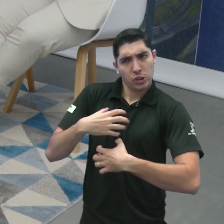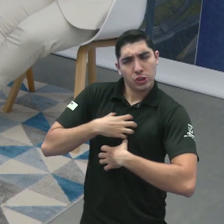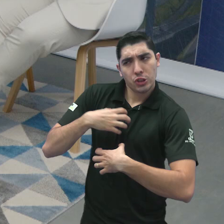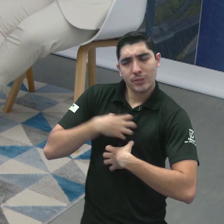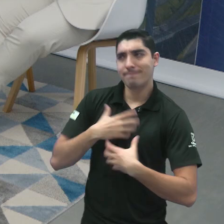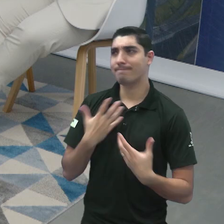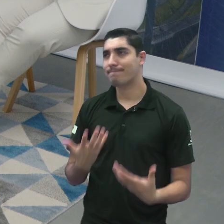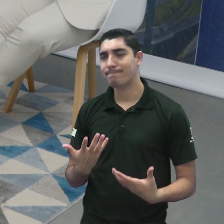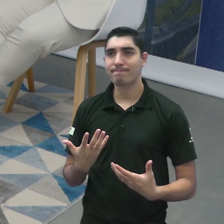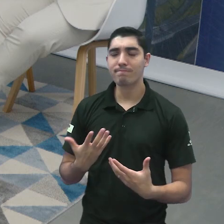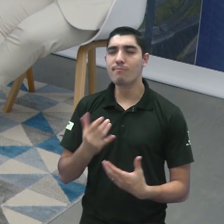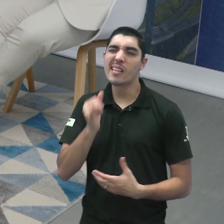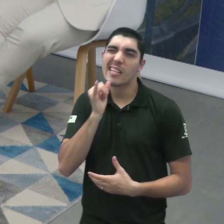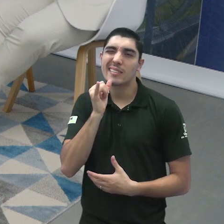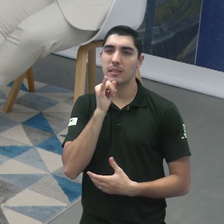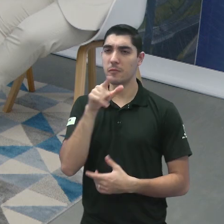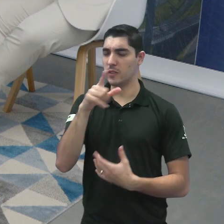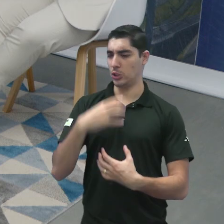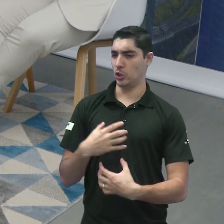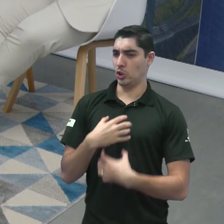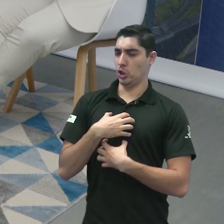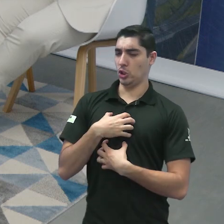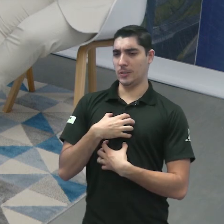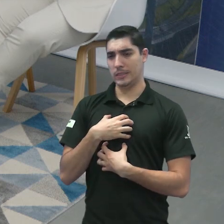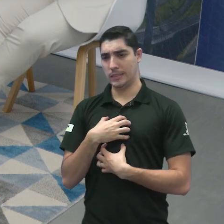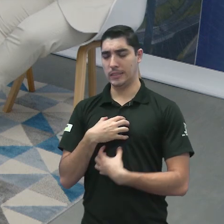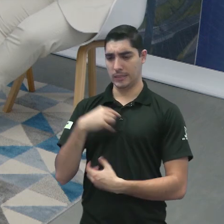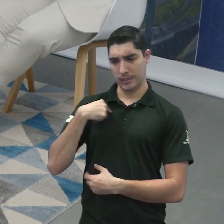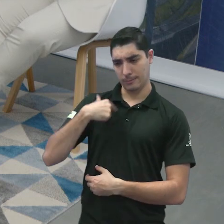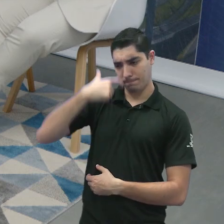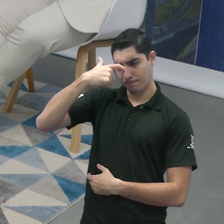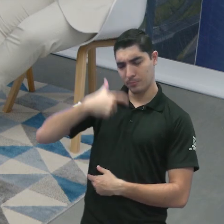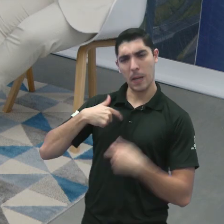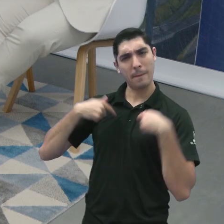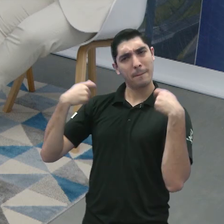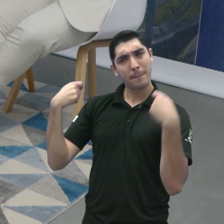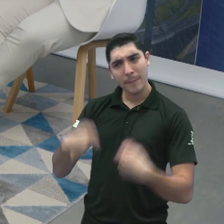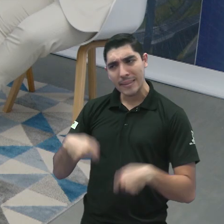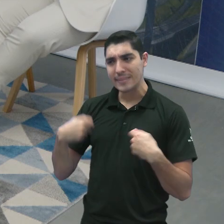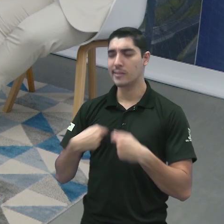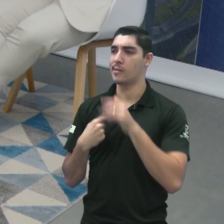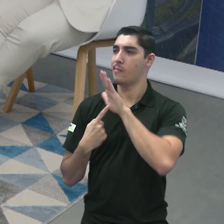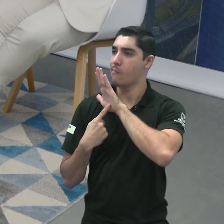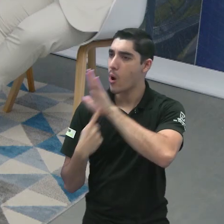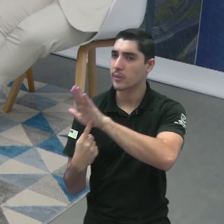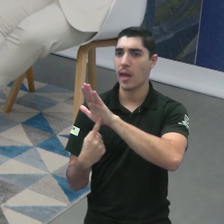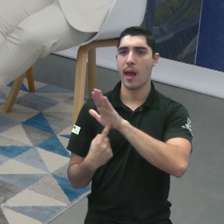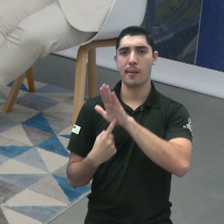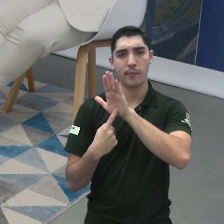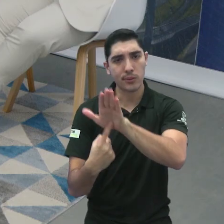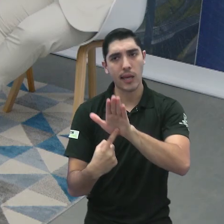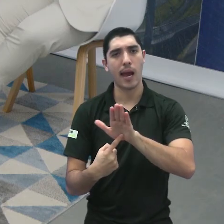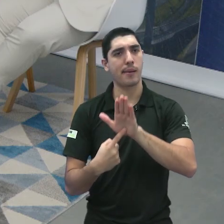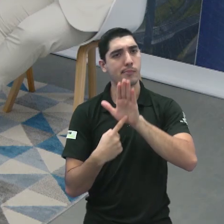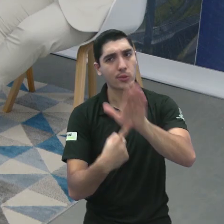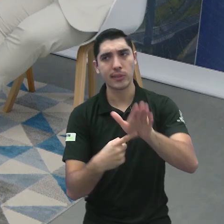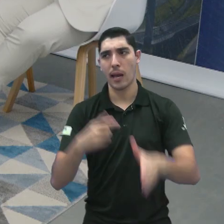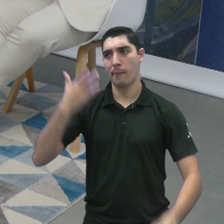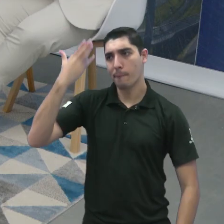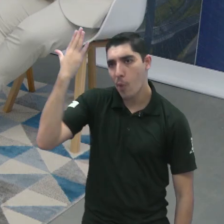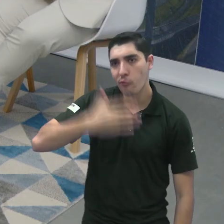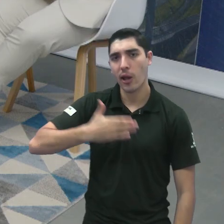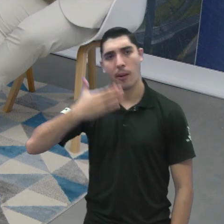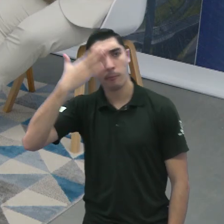sentiu, na verdade, que precisava, né, se provar mais para os